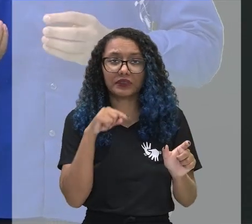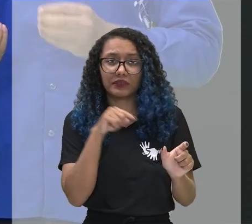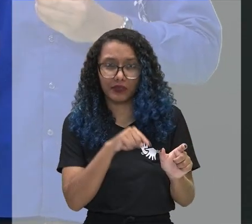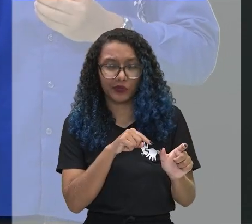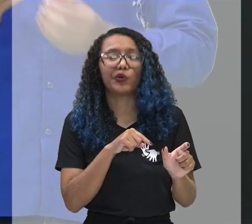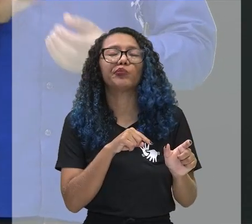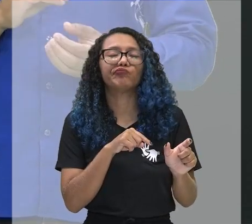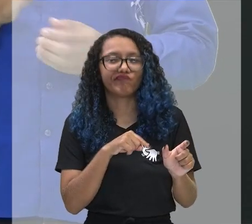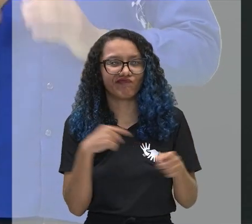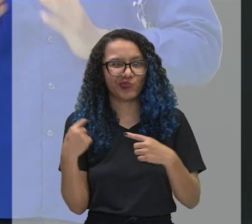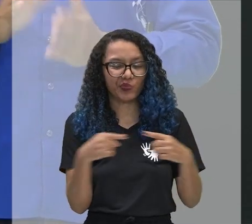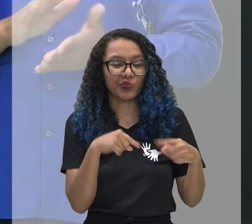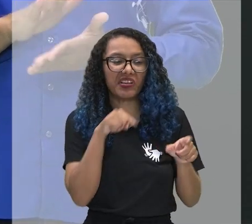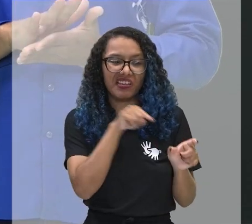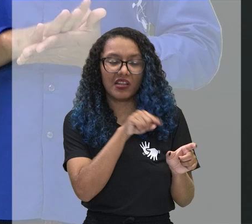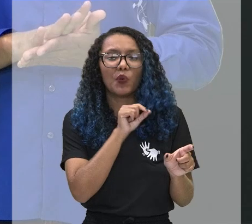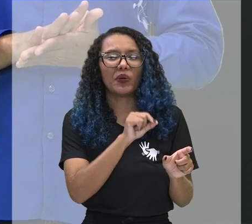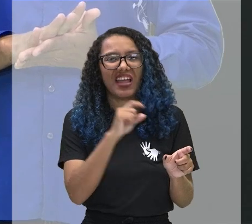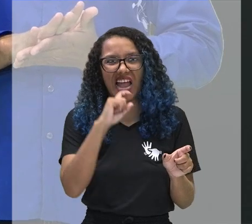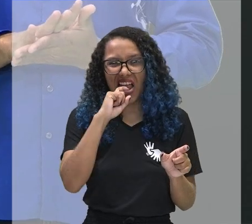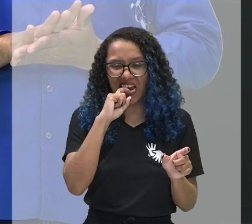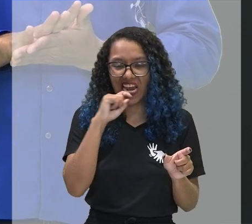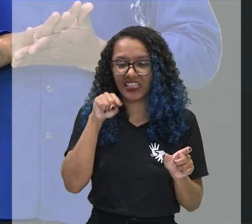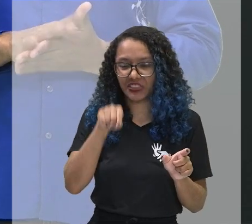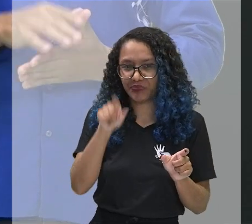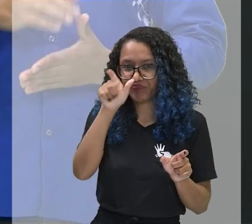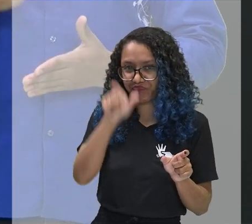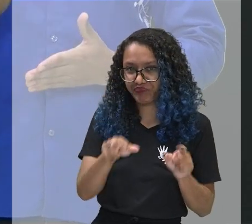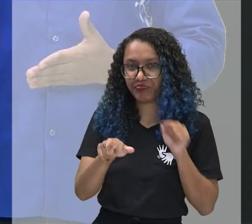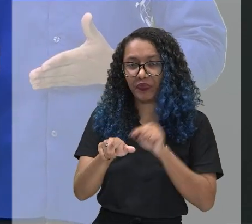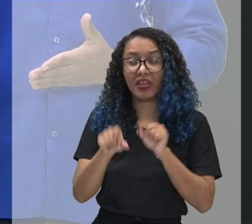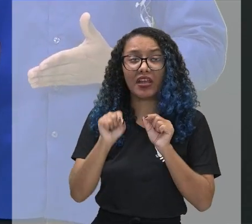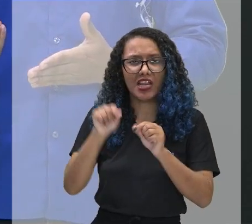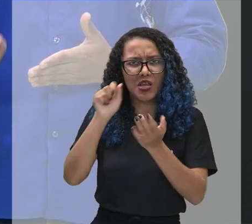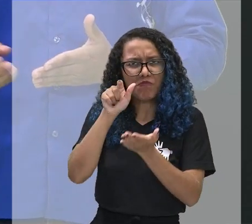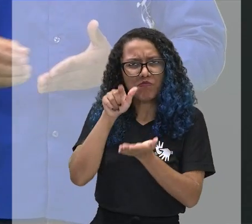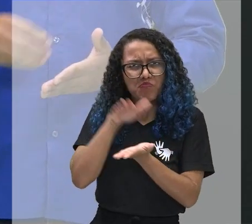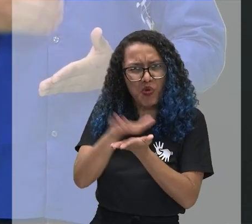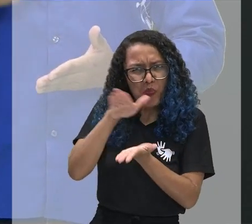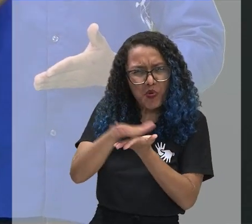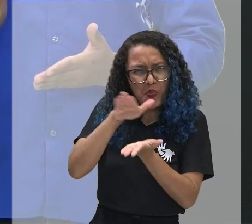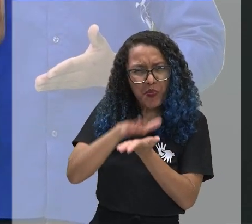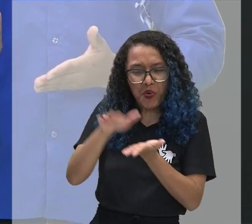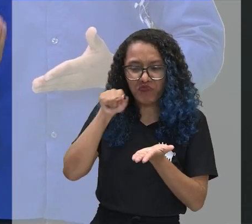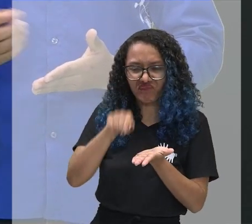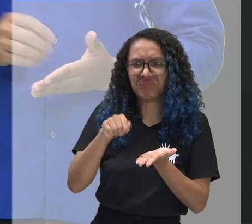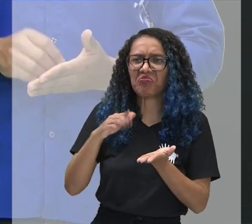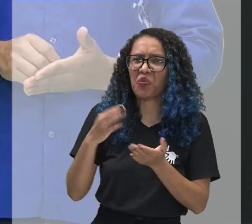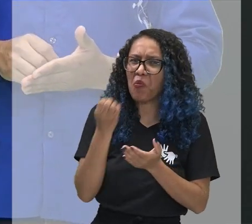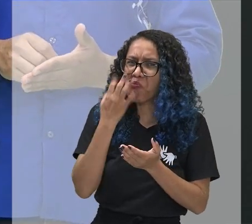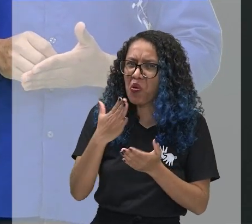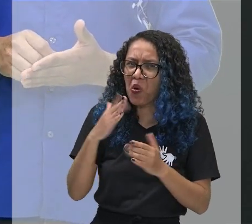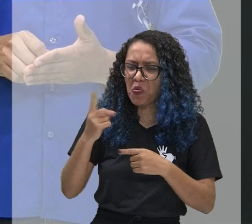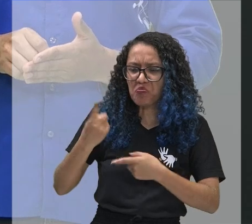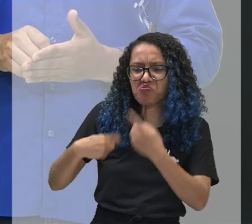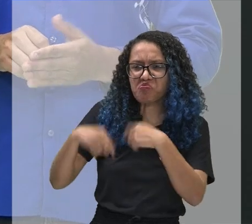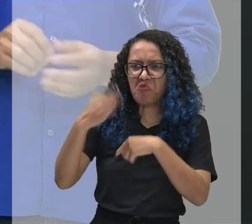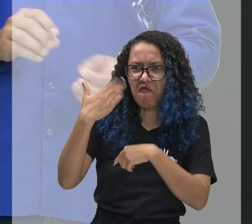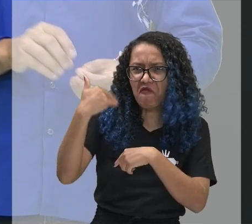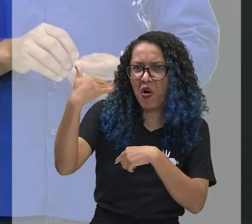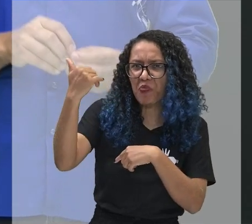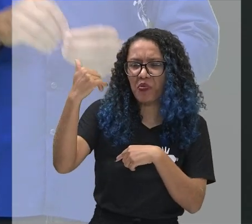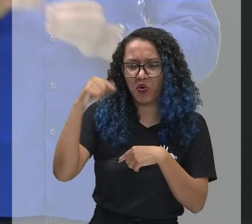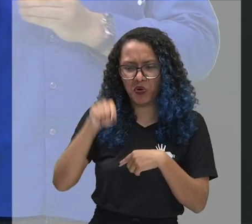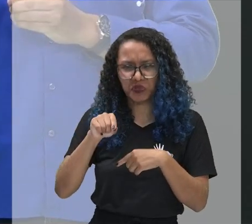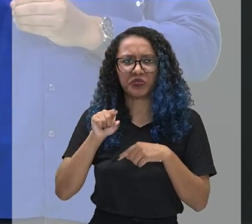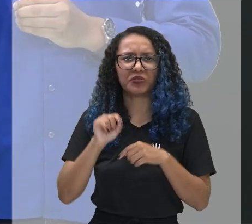certa ali inveja, né, devido às publicações que ele estava fazendo, que faziam um pouco de sucesso, traziam destaque ao trabalho dele. Ele